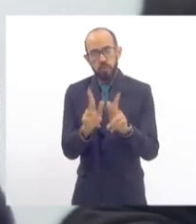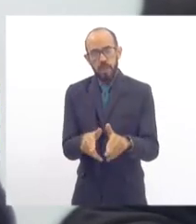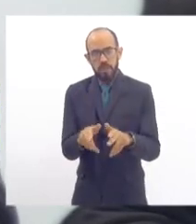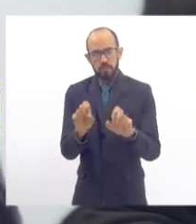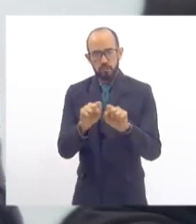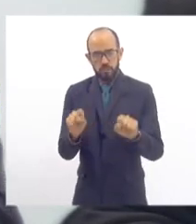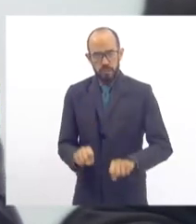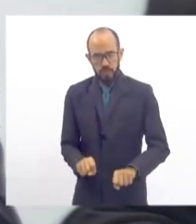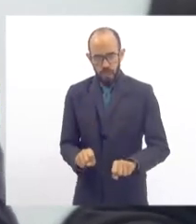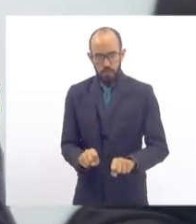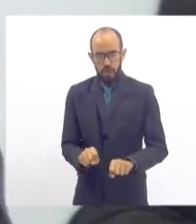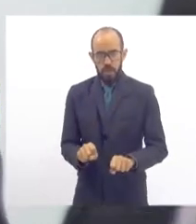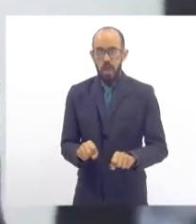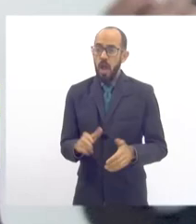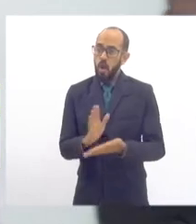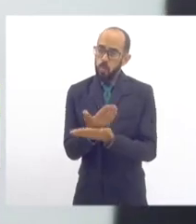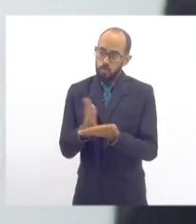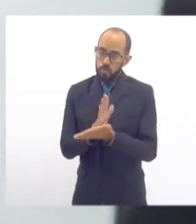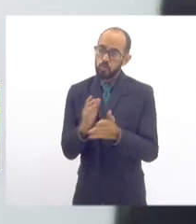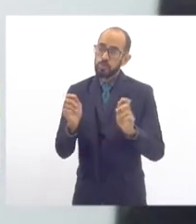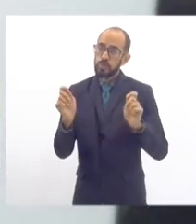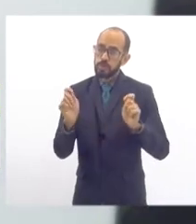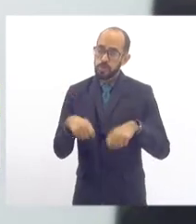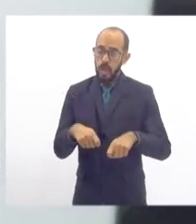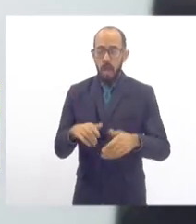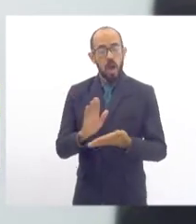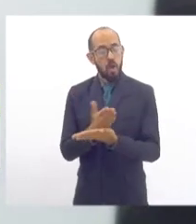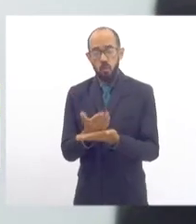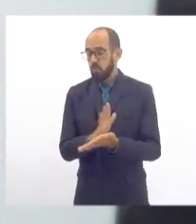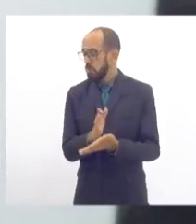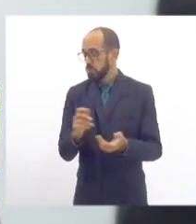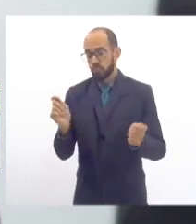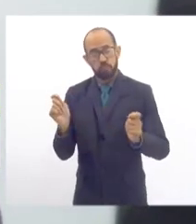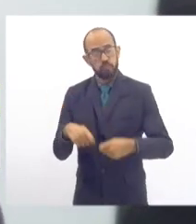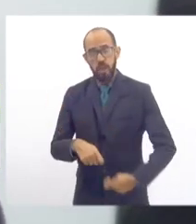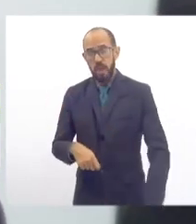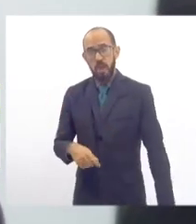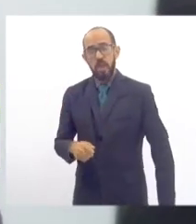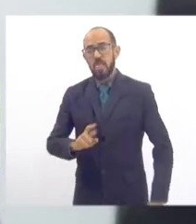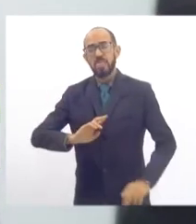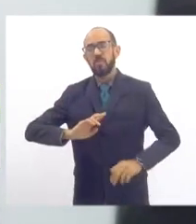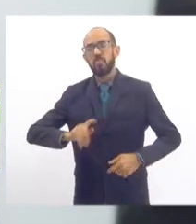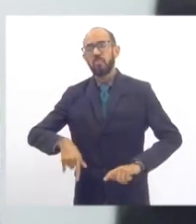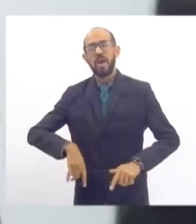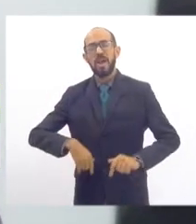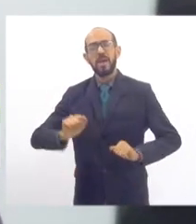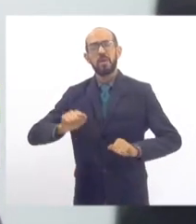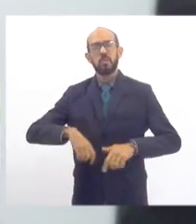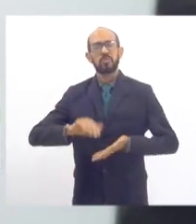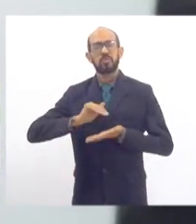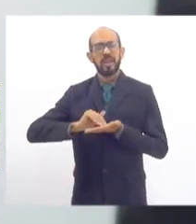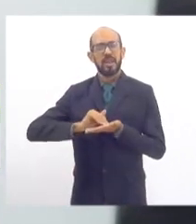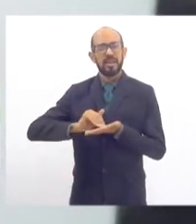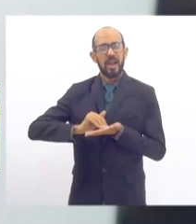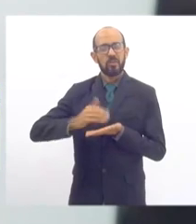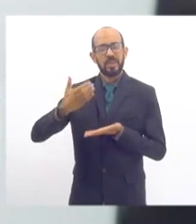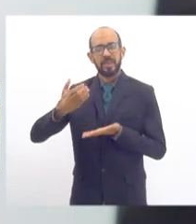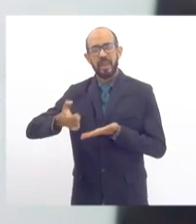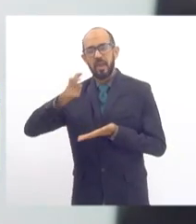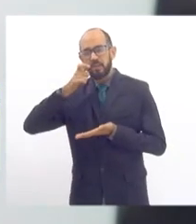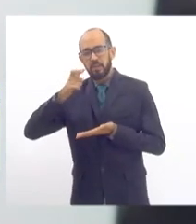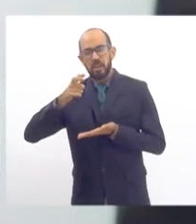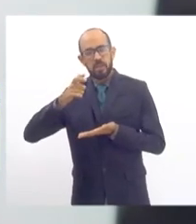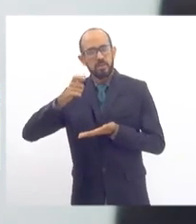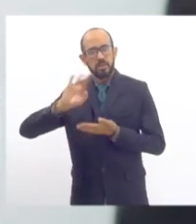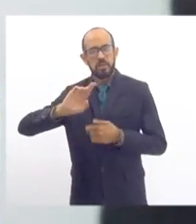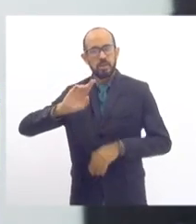tem coisas que é possível e tem coisas que não é possível juridicamente. Não é questão de um secretário A, B ou C querer fazer. É uma